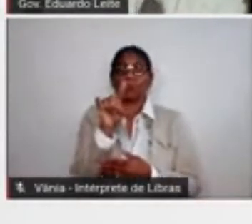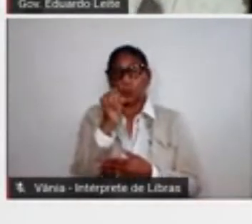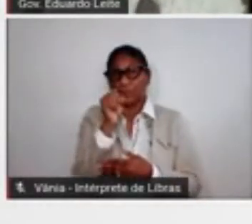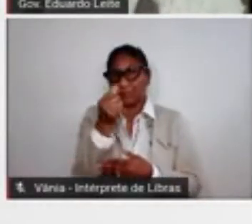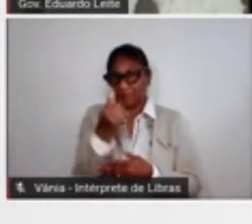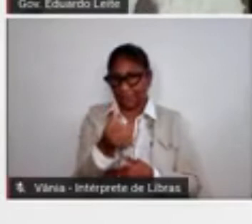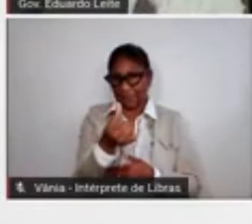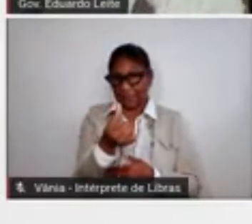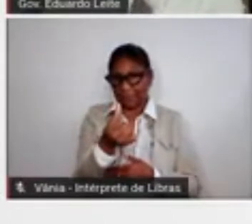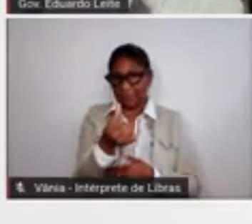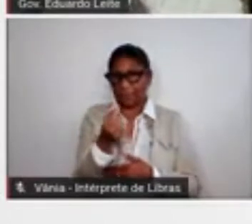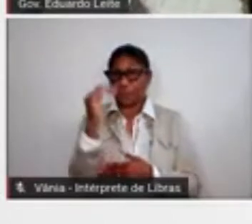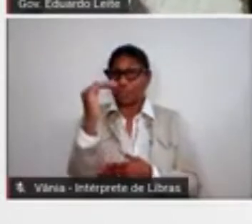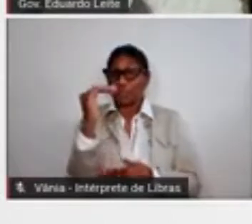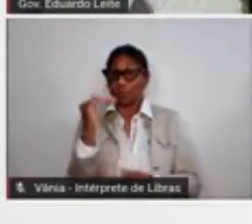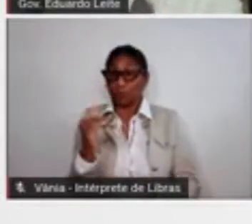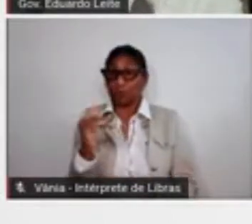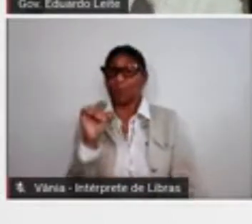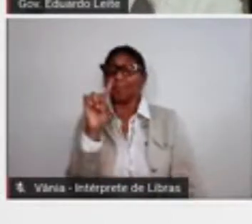15,86 e caiu para